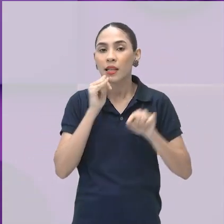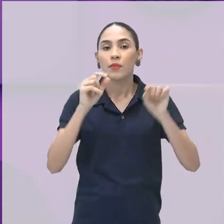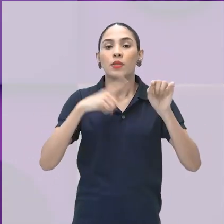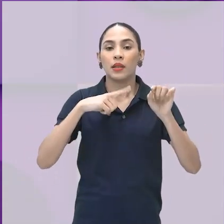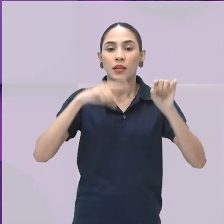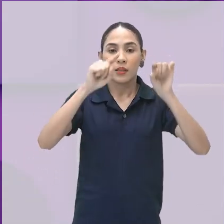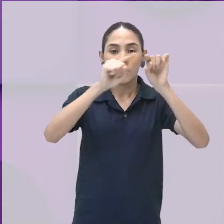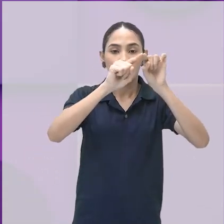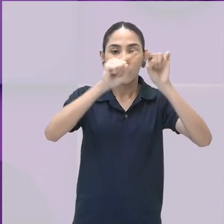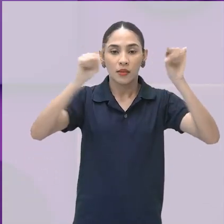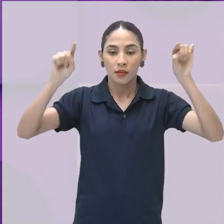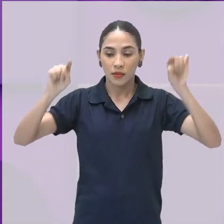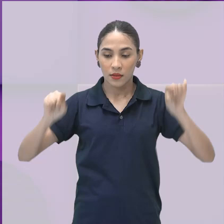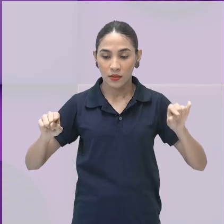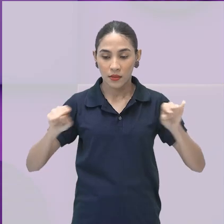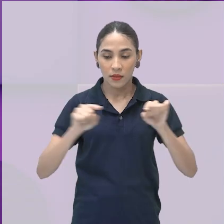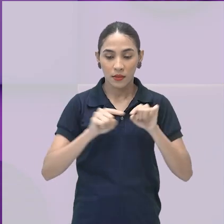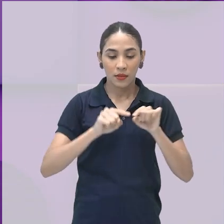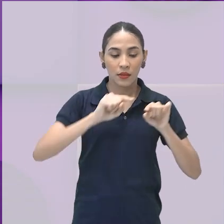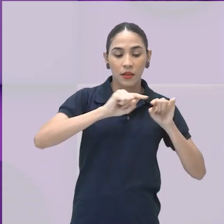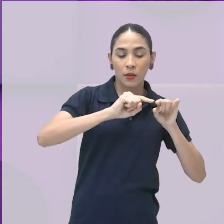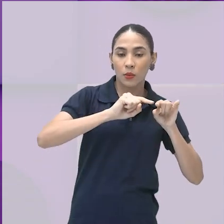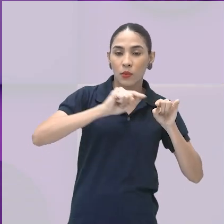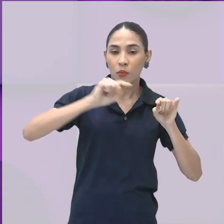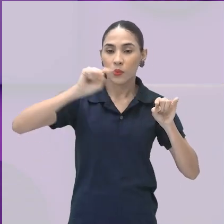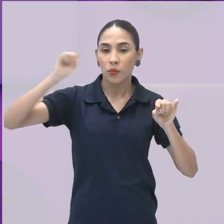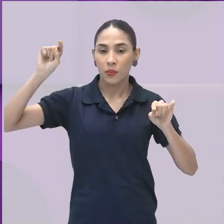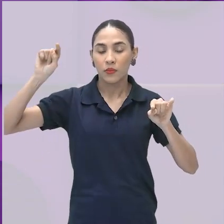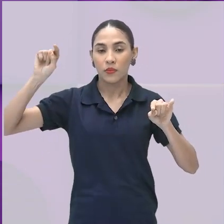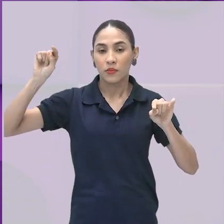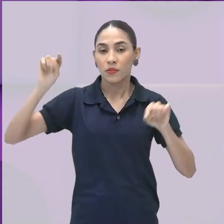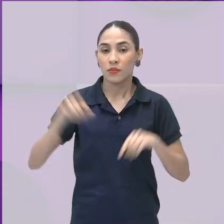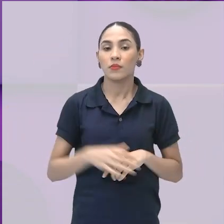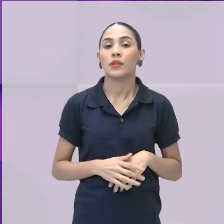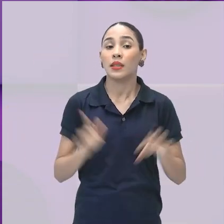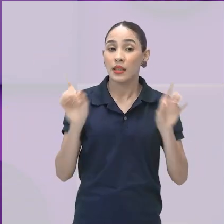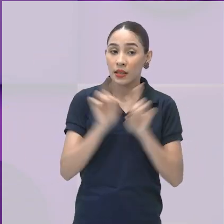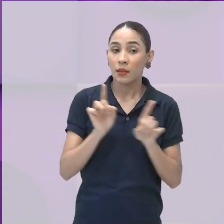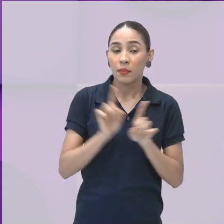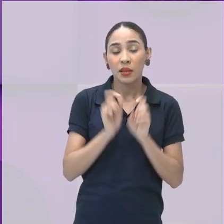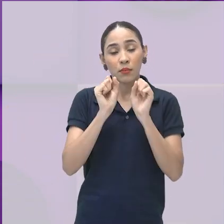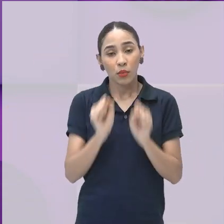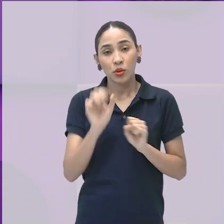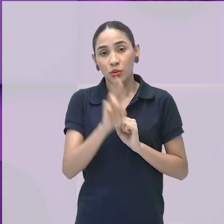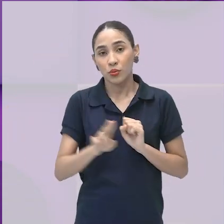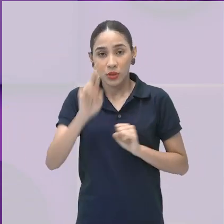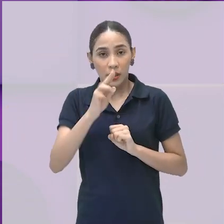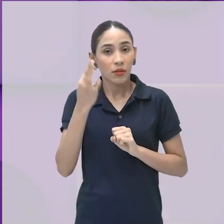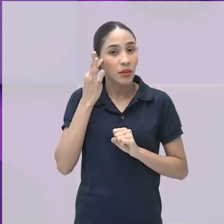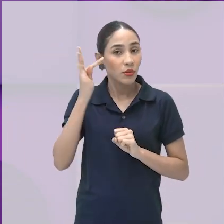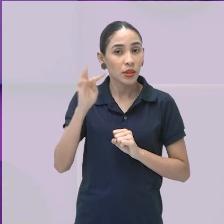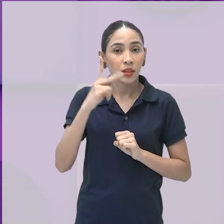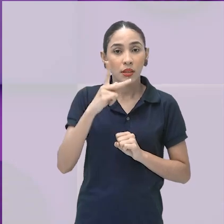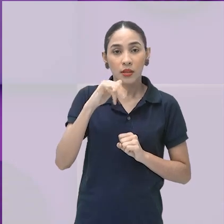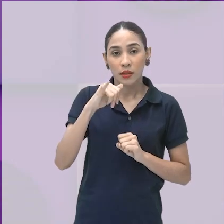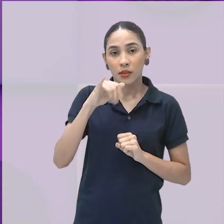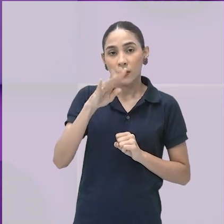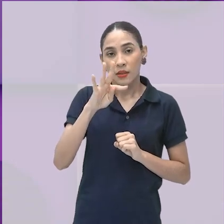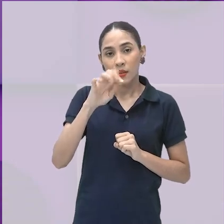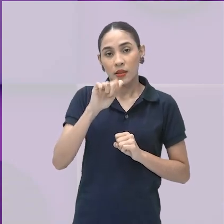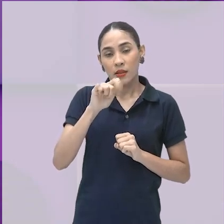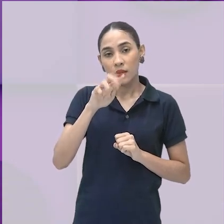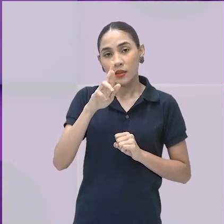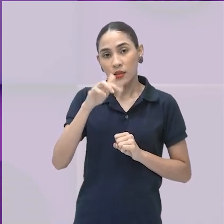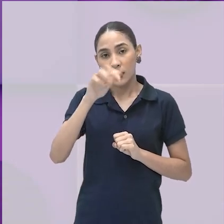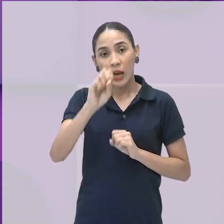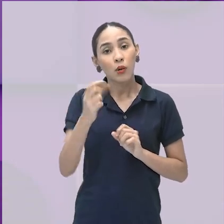quadrado e a gente tem a diagonal desse quadrado. A gente também pode utilizar o Teorema de Pitágoras para encontrar